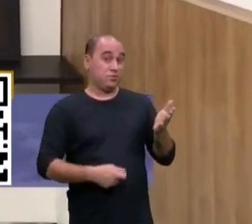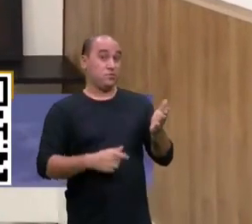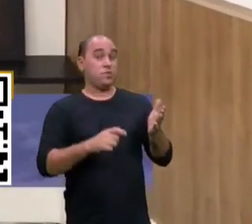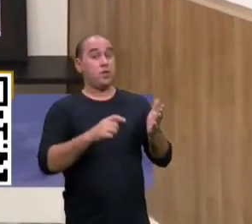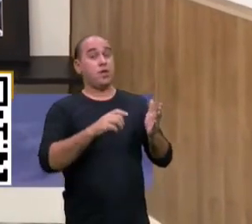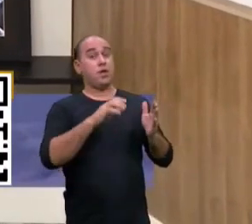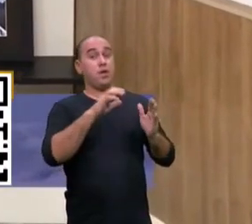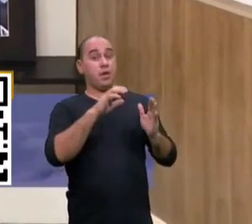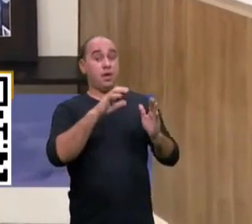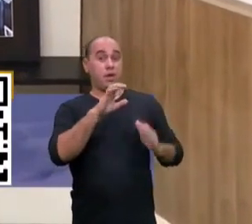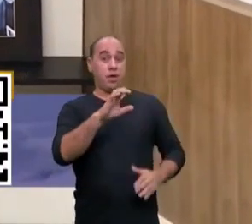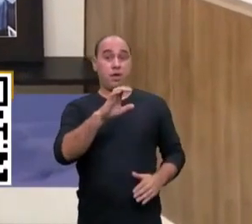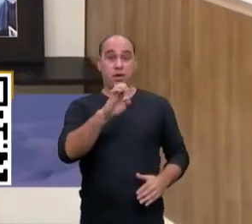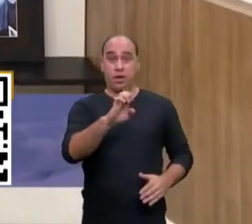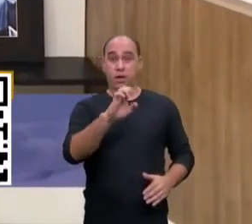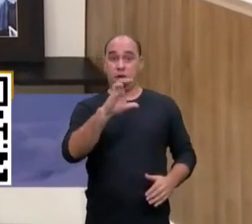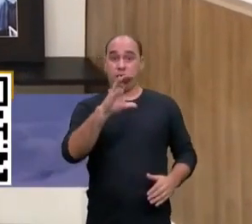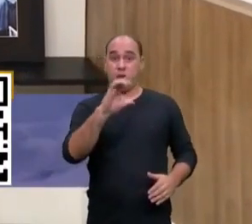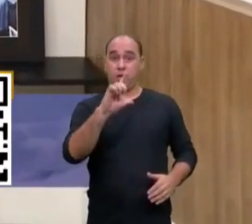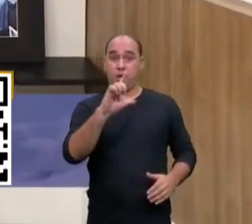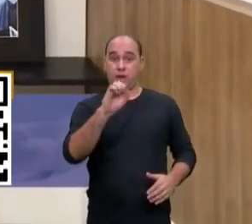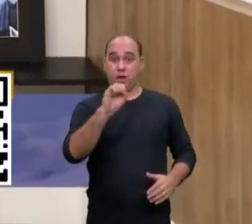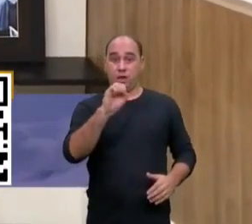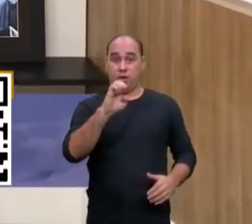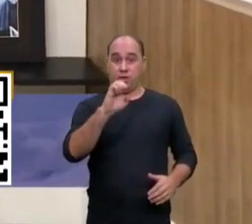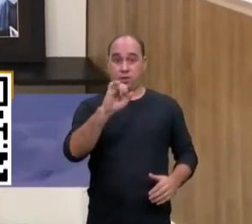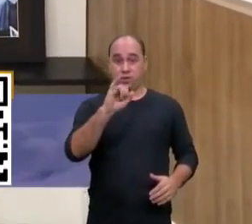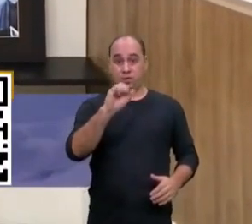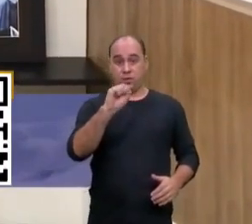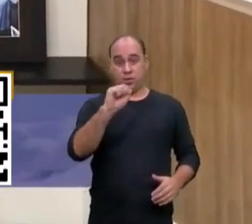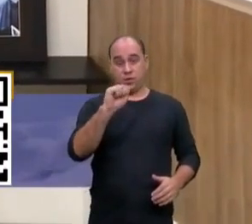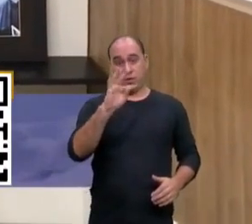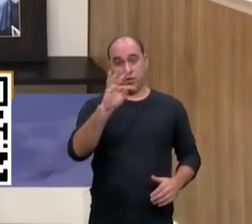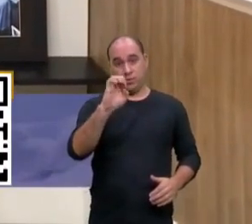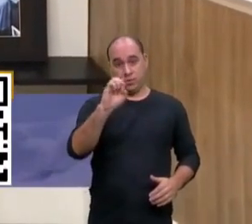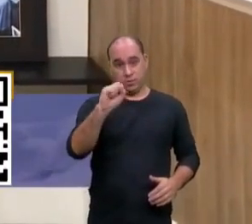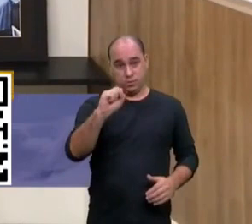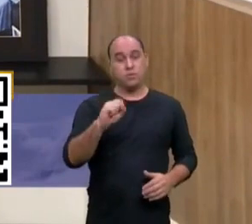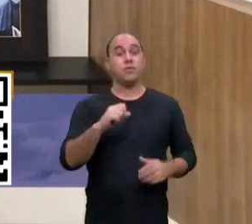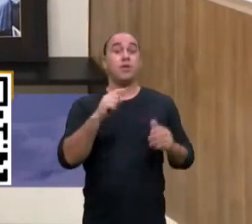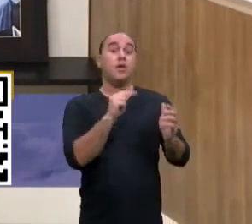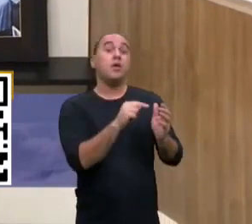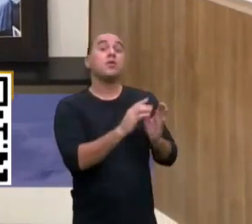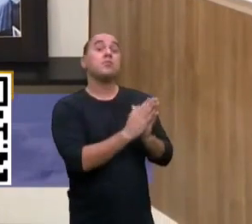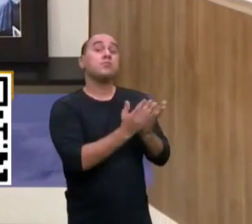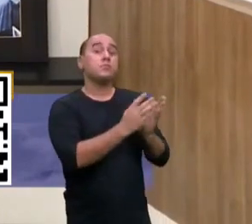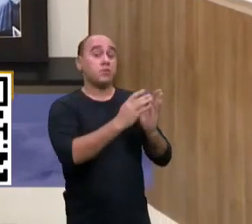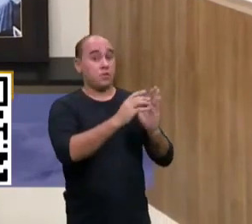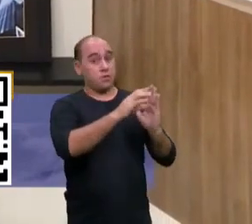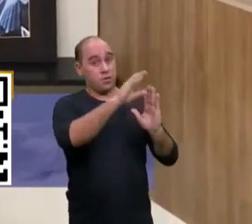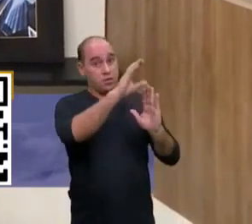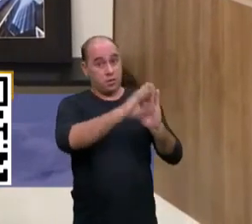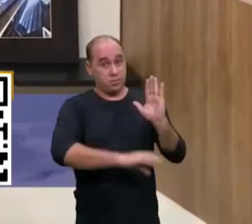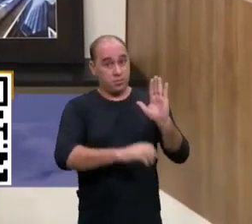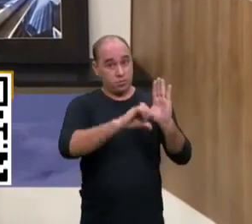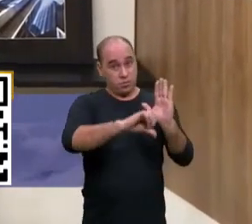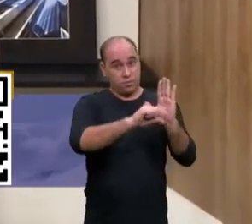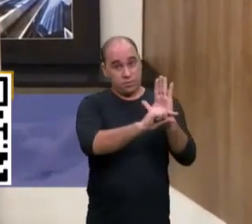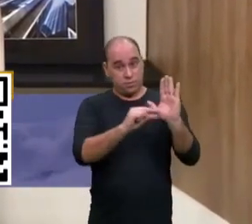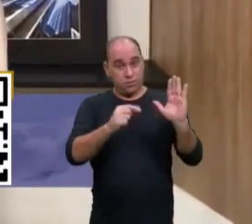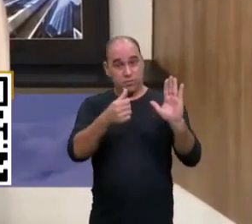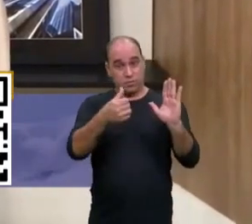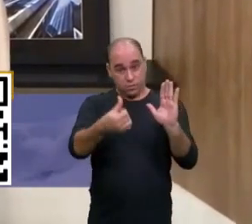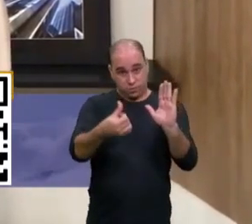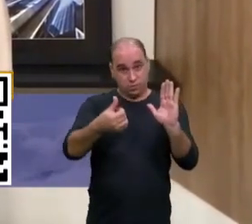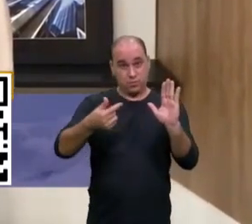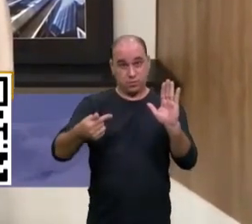Eclesiastes esse esse texto é muito importante Eclesiastes 9 versos 6 e 7 diz assim a palavra de